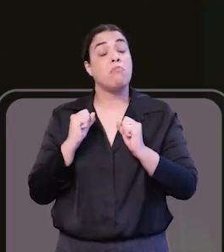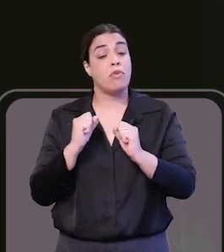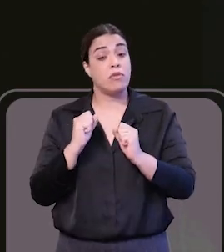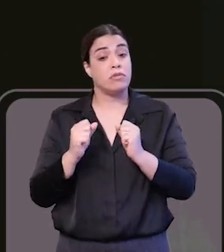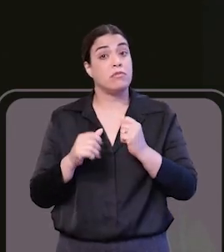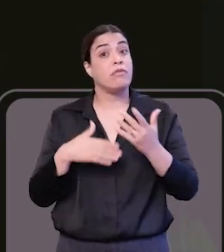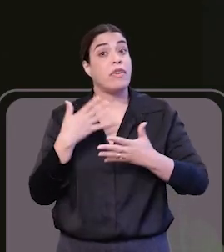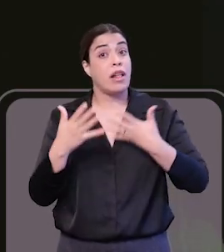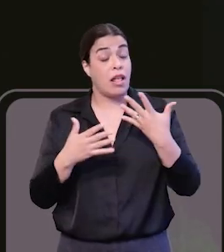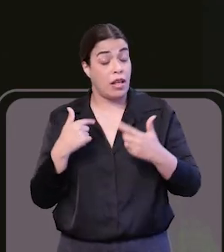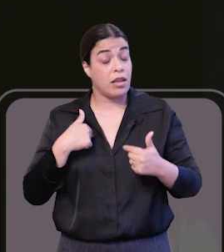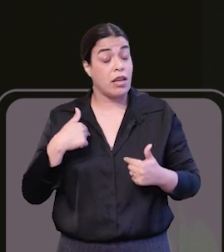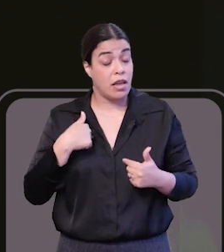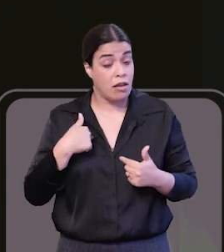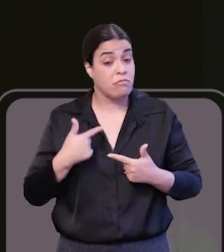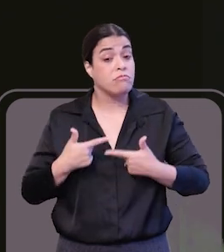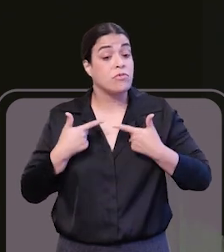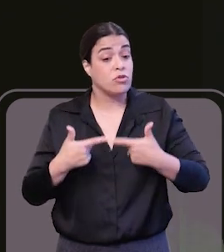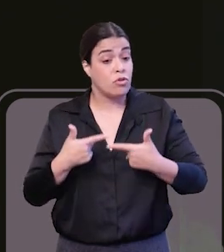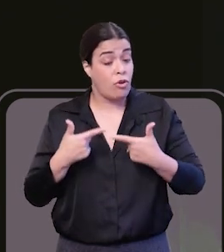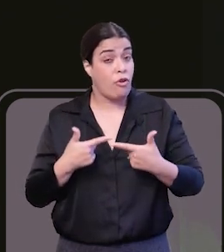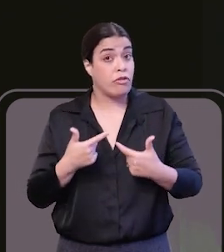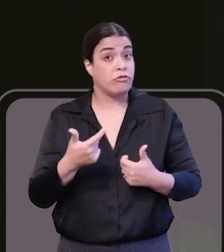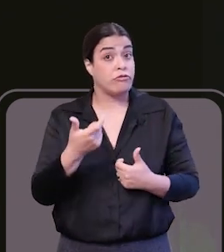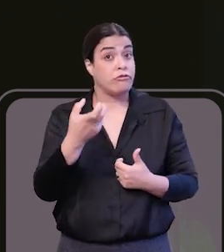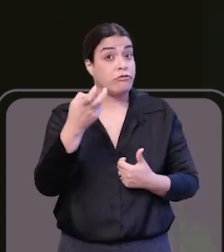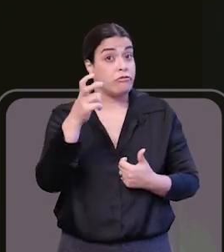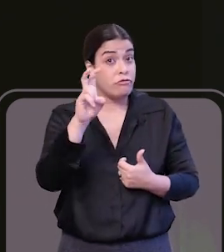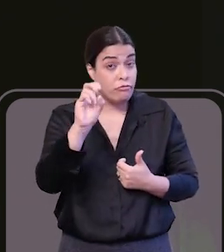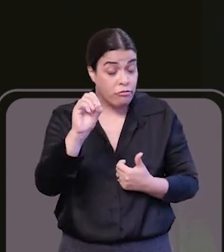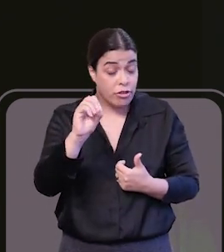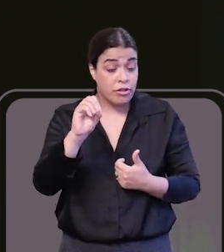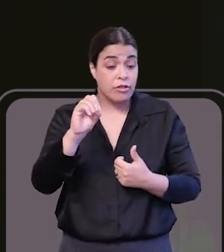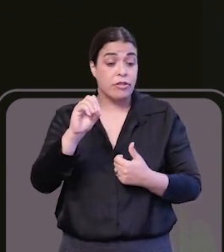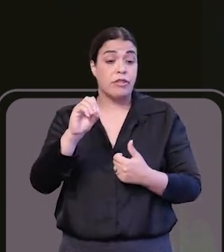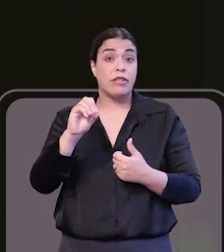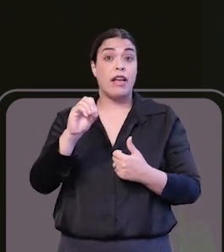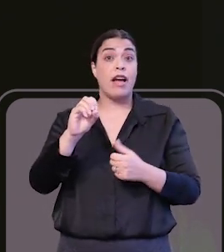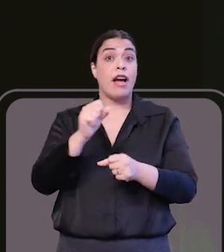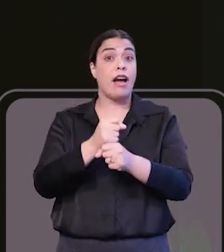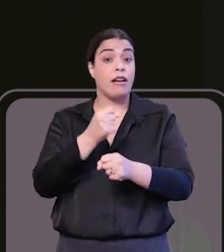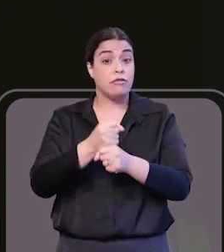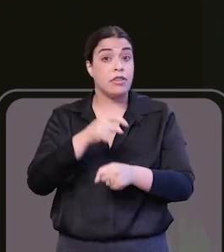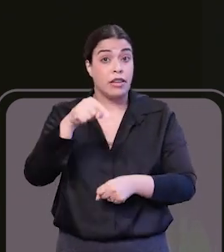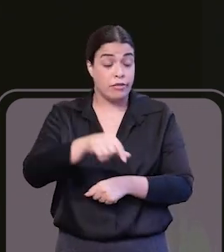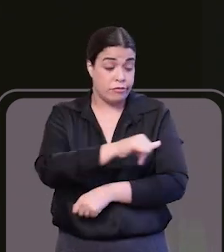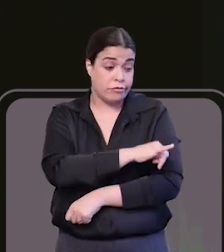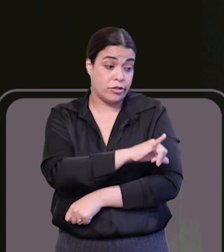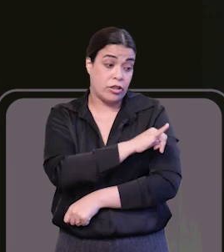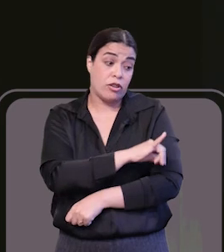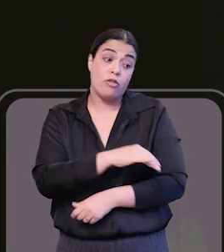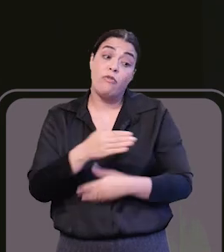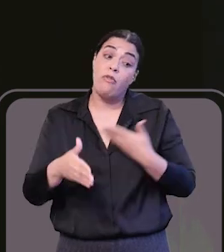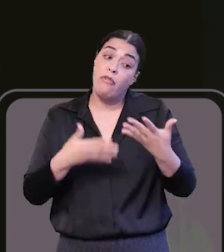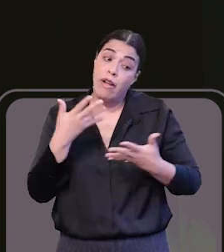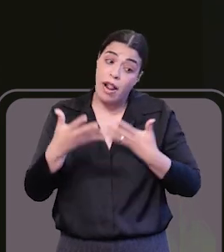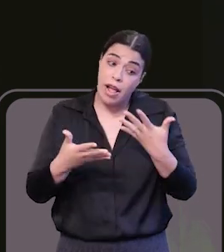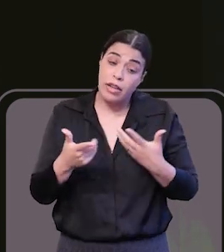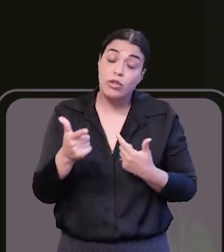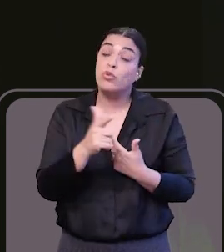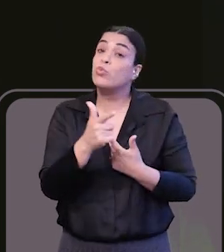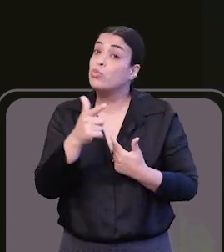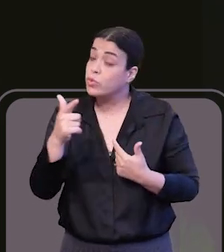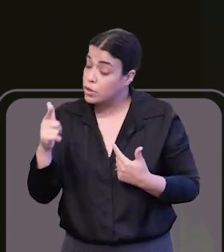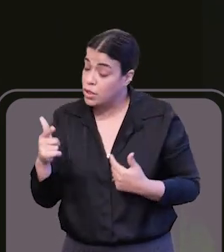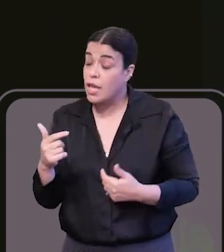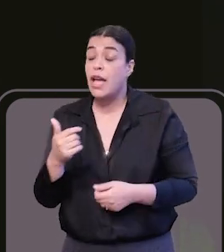eu posso dizer que tive sorte Durante a minha vida de mais de 50 anos aqui no estado do Rio de Janeiro não vou dizer que eu que eu fiquei imune